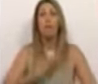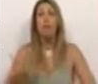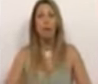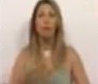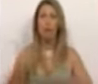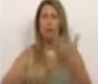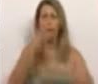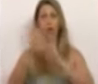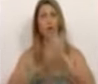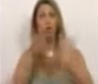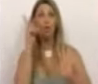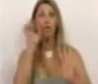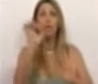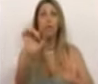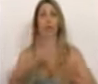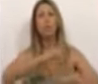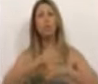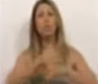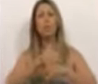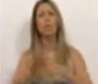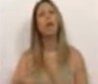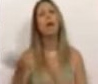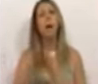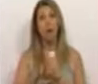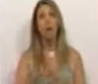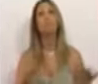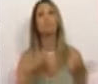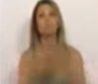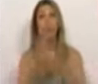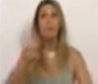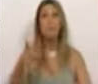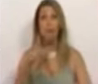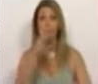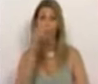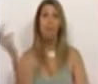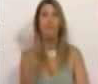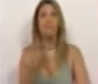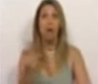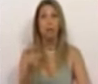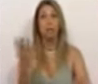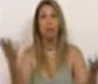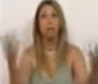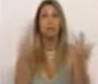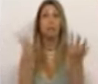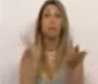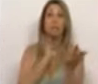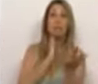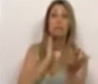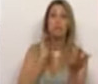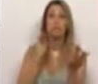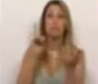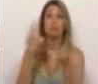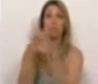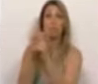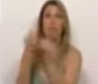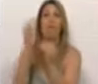suas condições de vida e, num outro plano, deixa o país fragilizado e exposto a vulnerabilidades externas que motivam